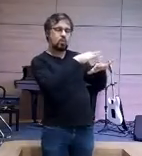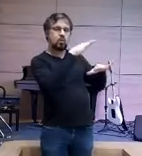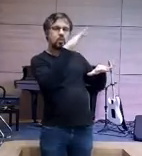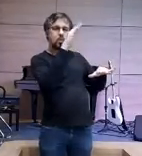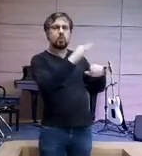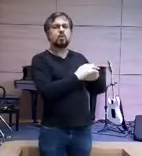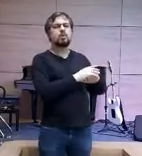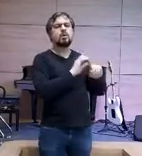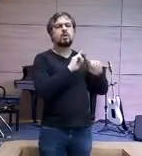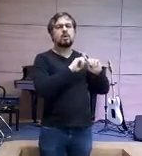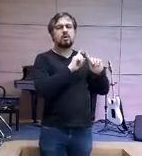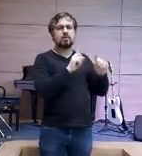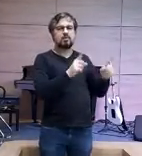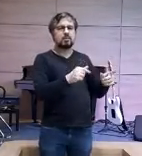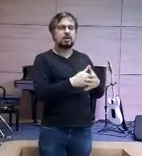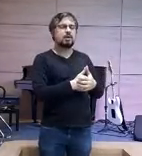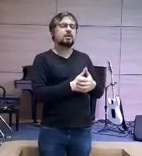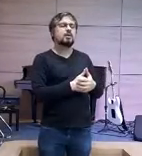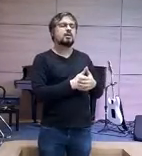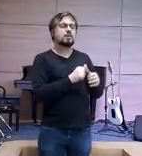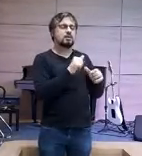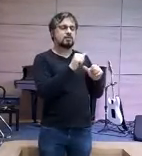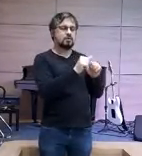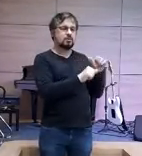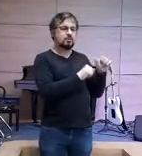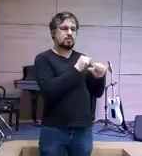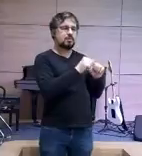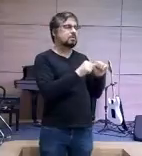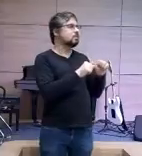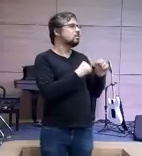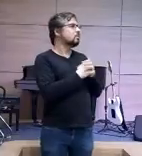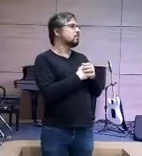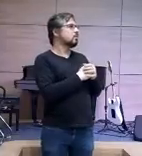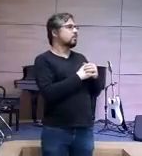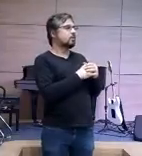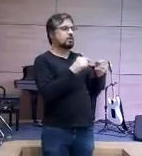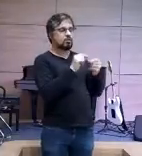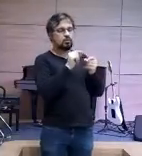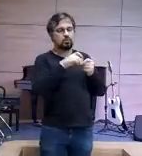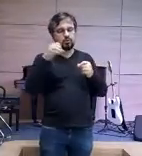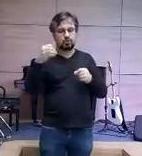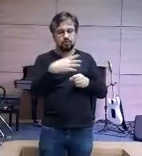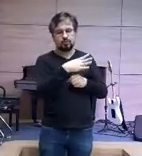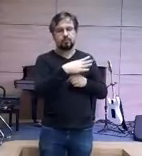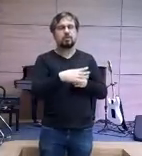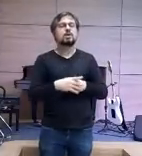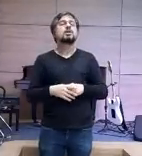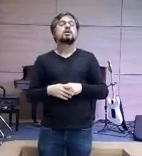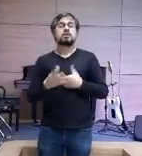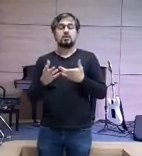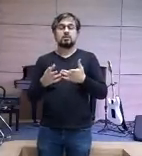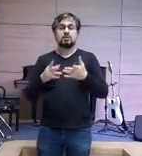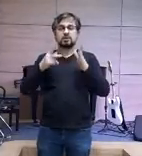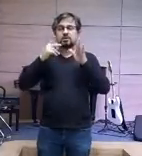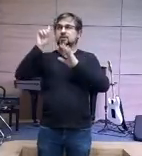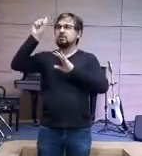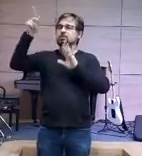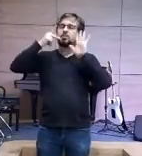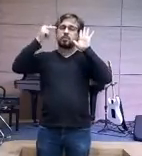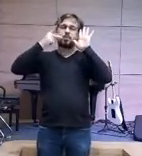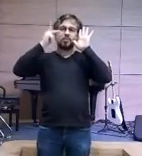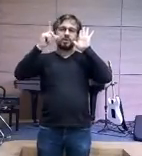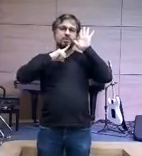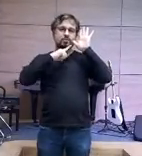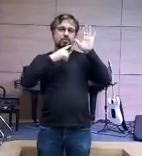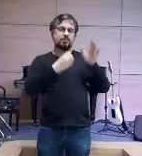mas o Cedros o substituíram a possibilidade plena de ter uma vida com o senhor